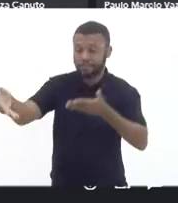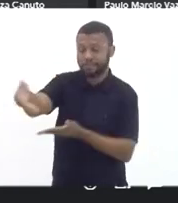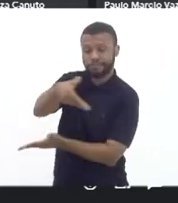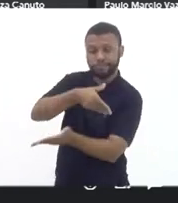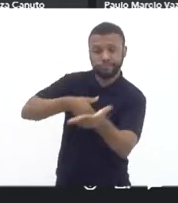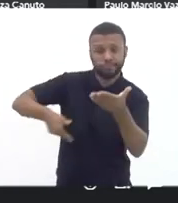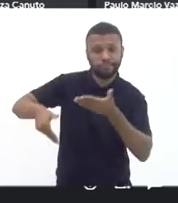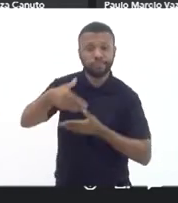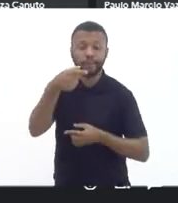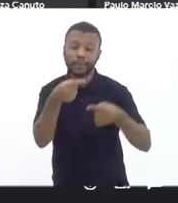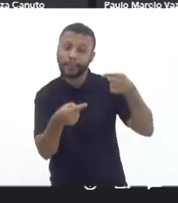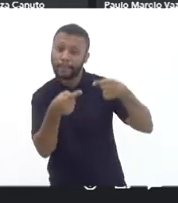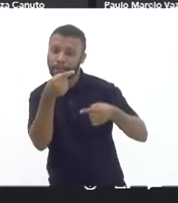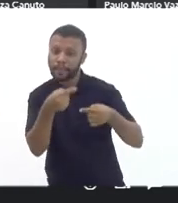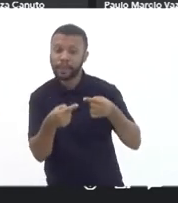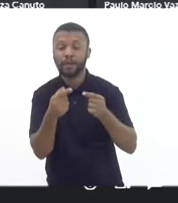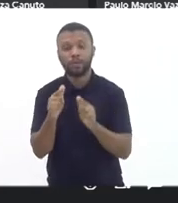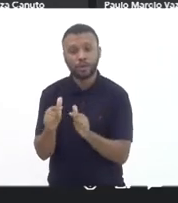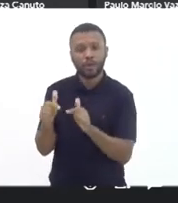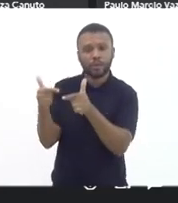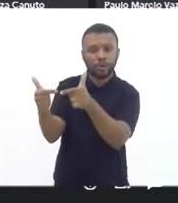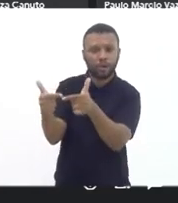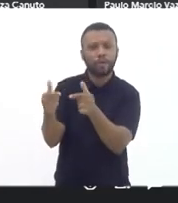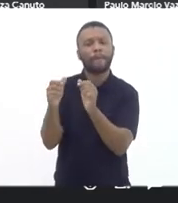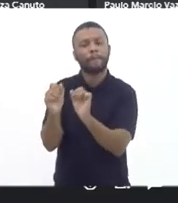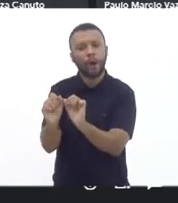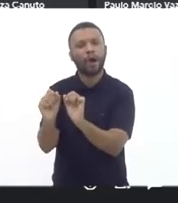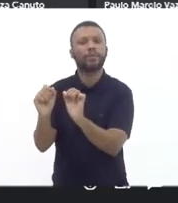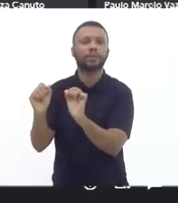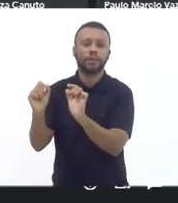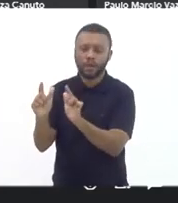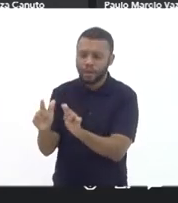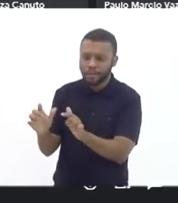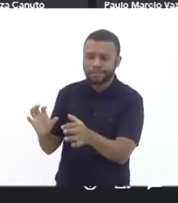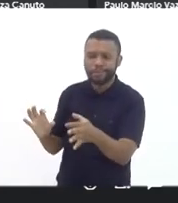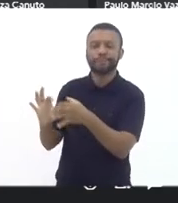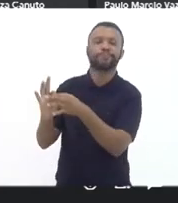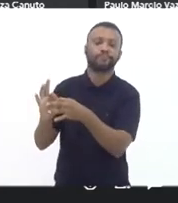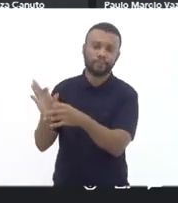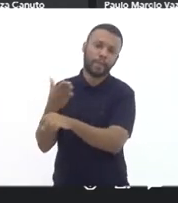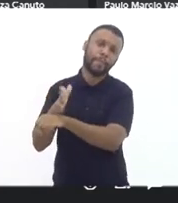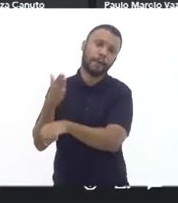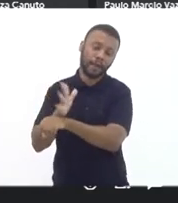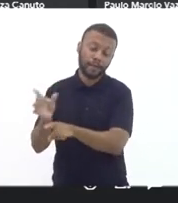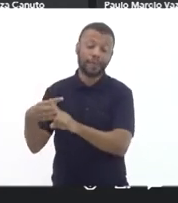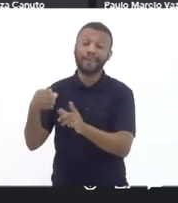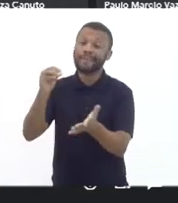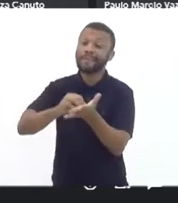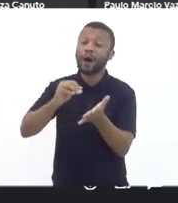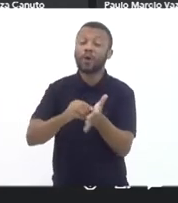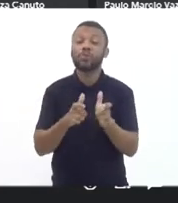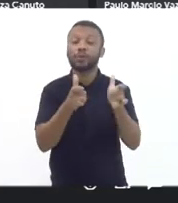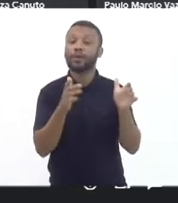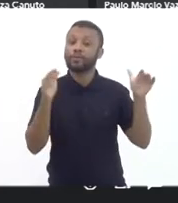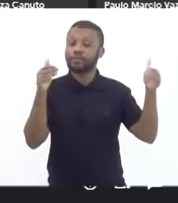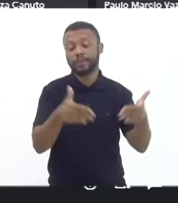ações não deixem de acontecer, porque você não tem para onde levar. Perdão, mais uma vez, aí pela